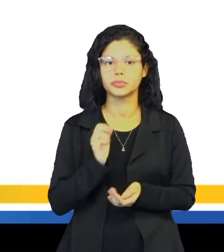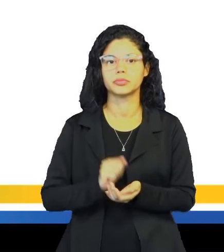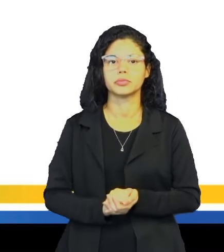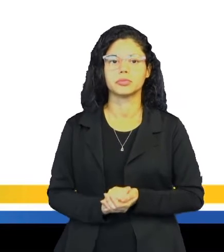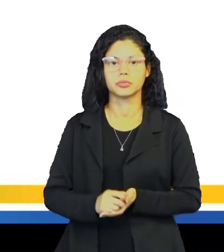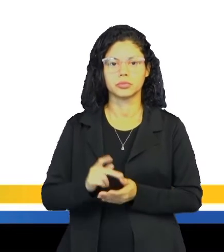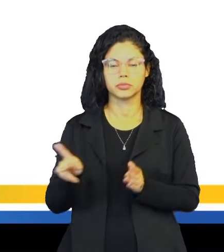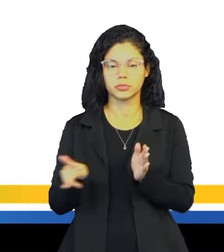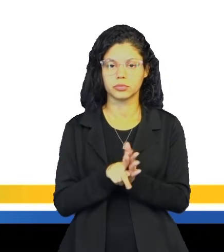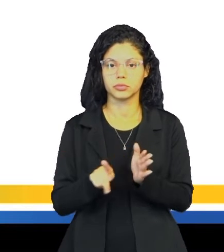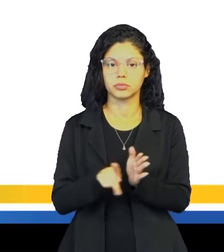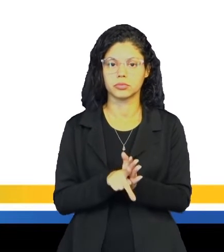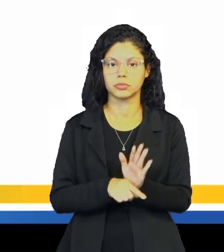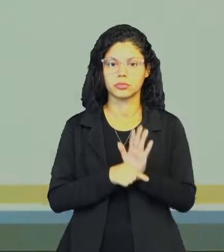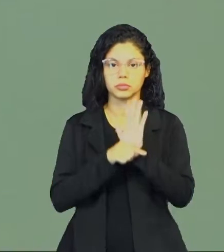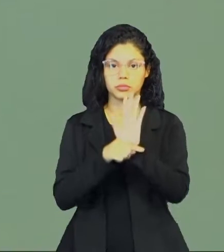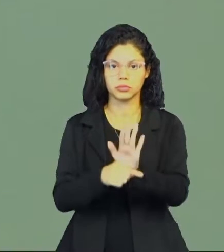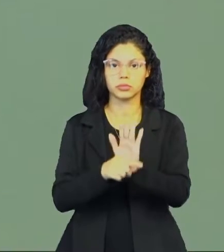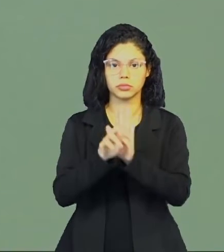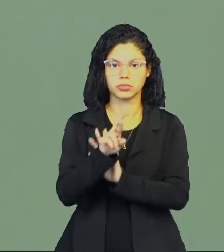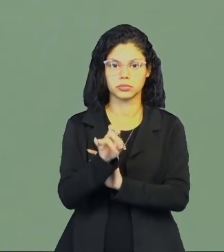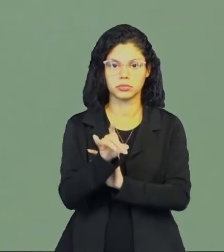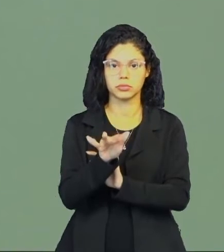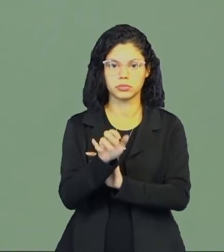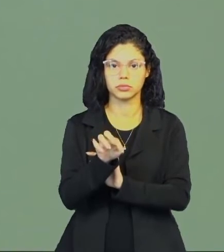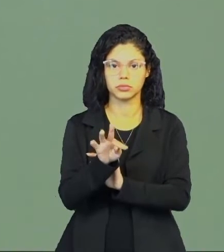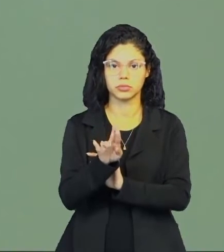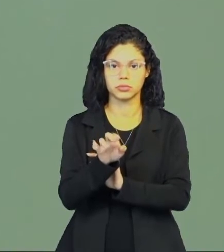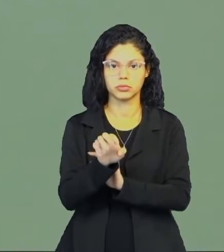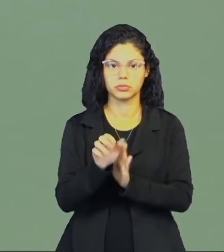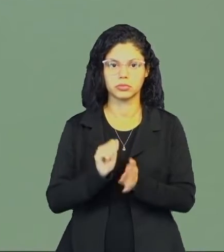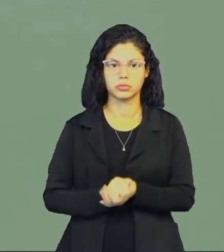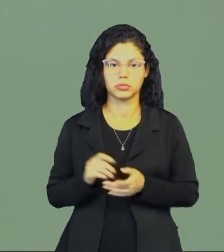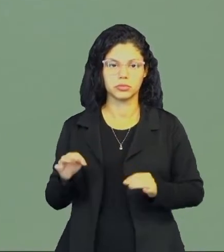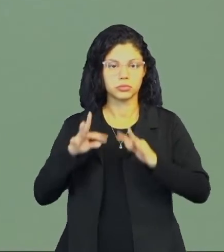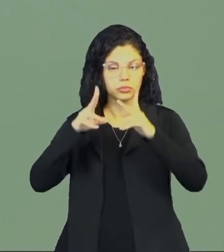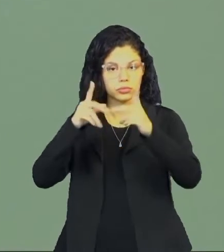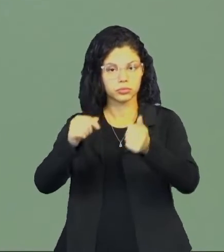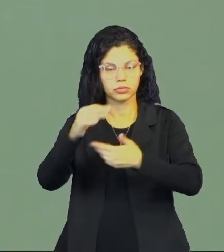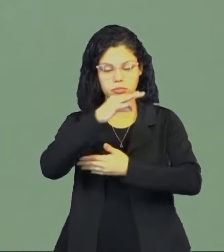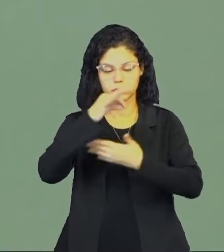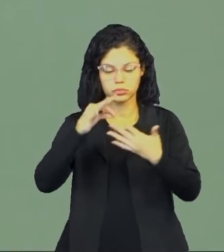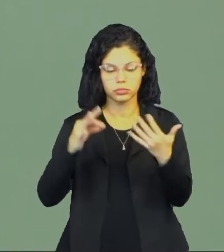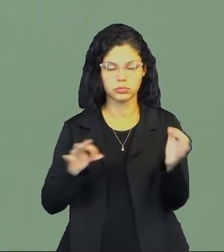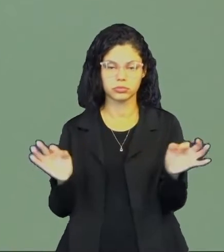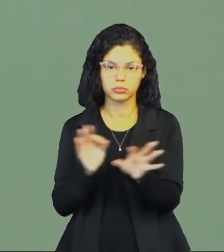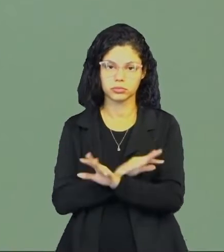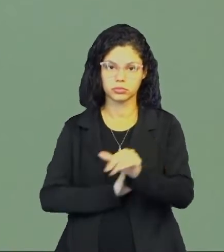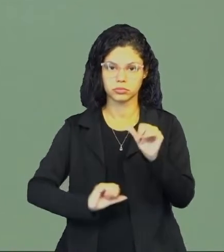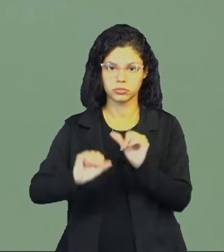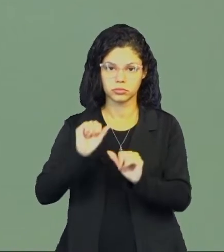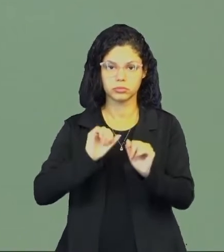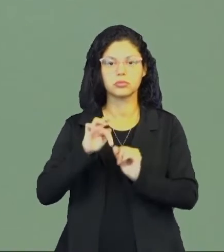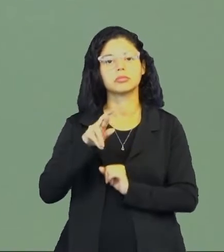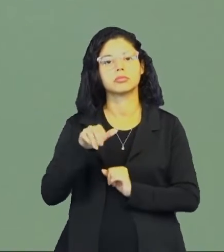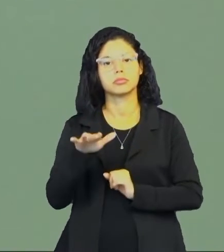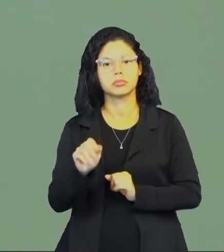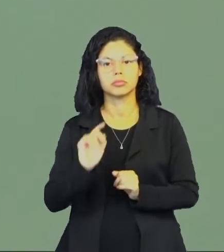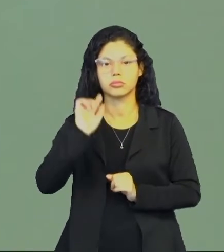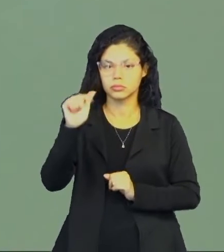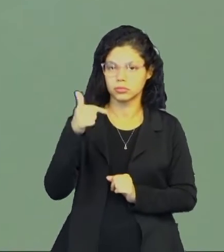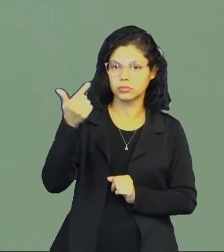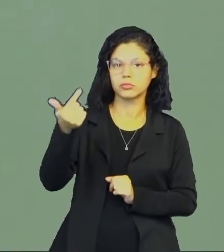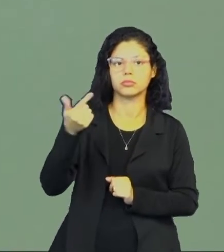testemunhos pessoais transmitidos oralmente. Todas essas modalidades acabaram virando fonte histórica